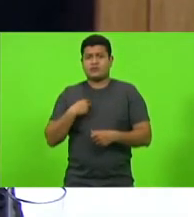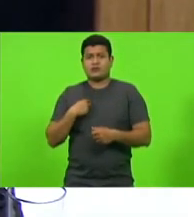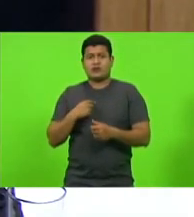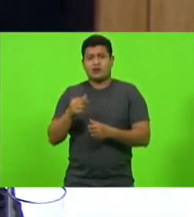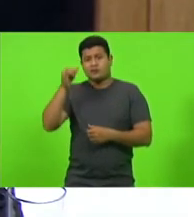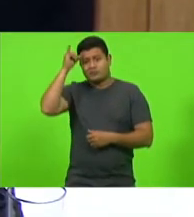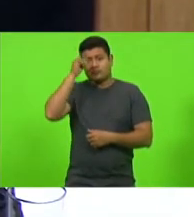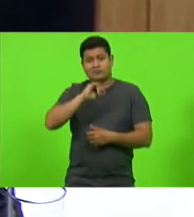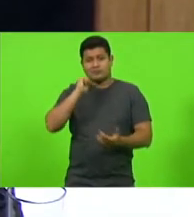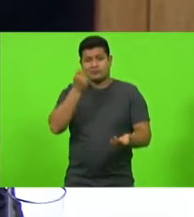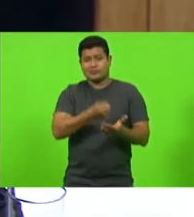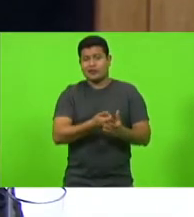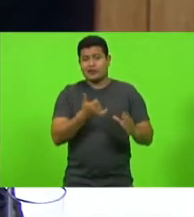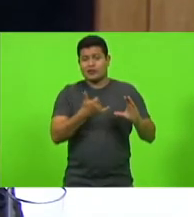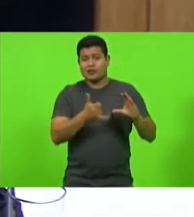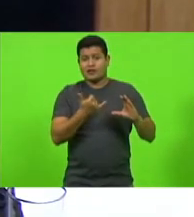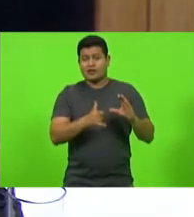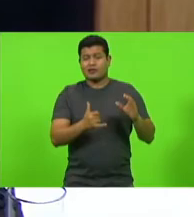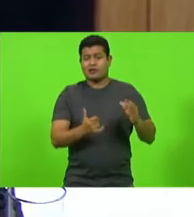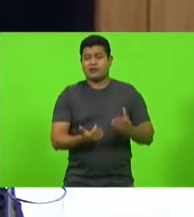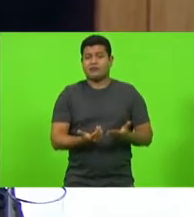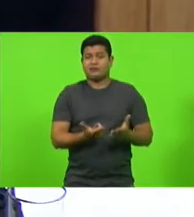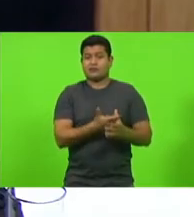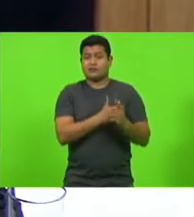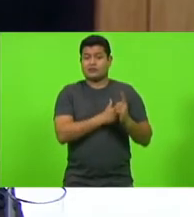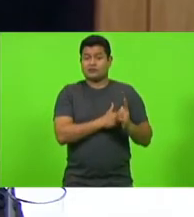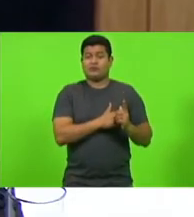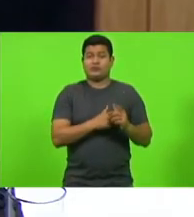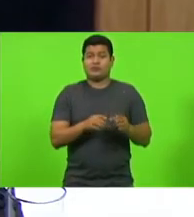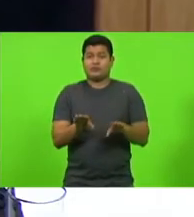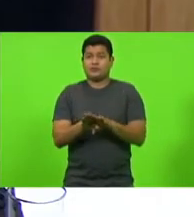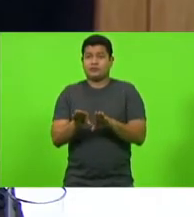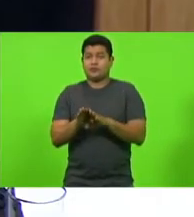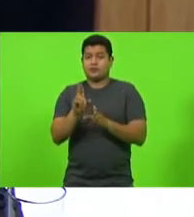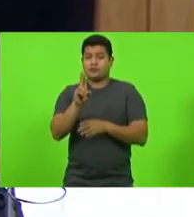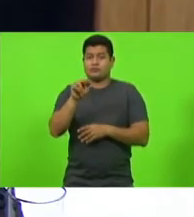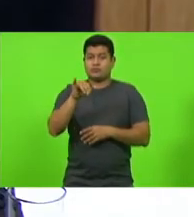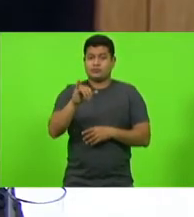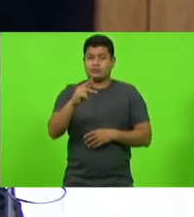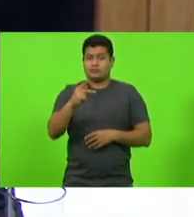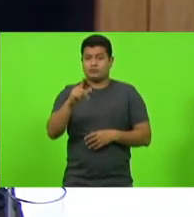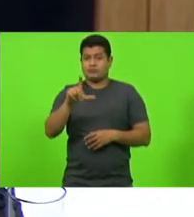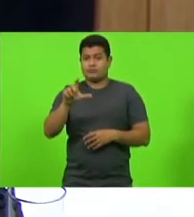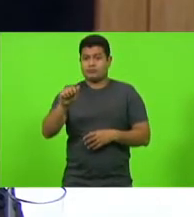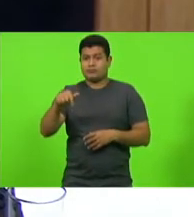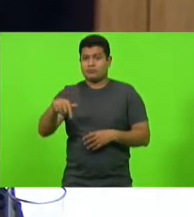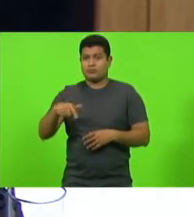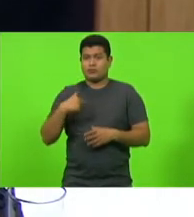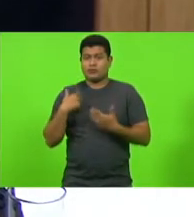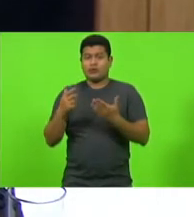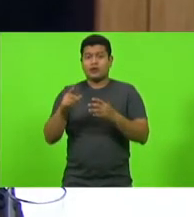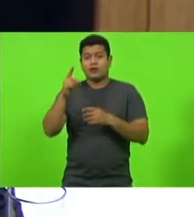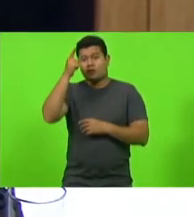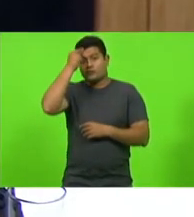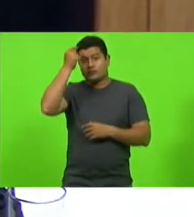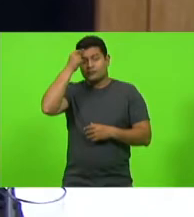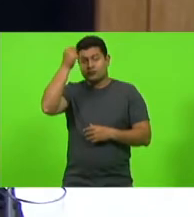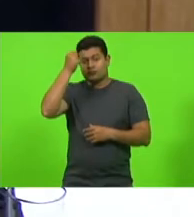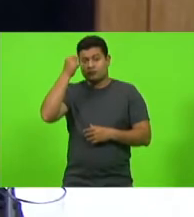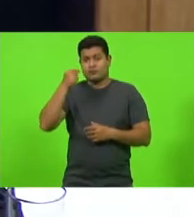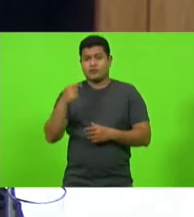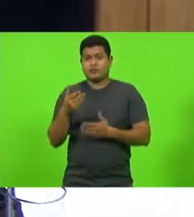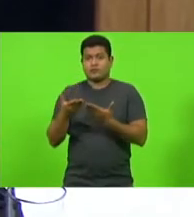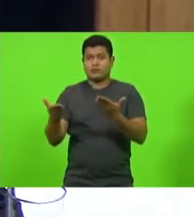aqui eu quero agradecer também a Uniplac, a Universidade do Planalto Catarinense, que prontamente nos ajudou